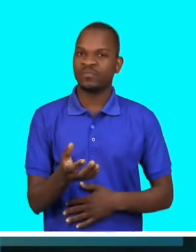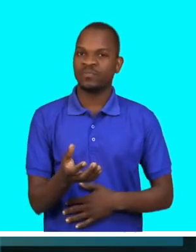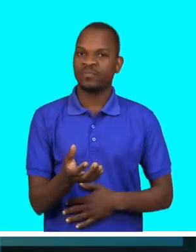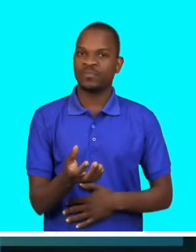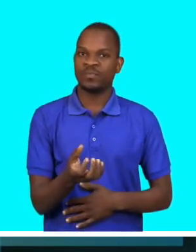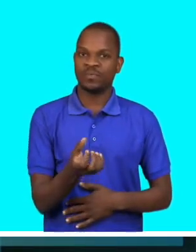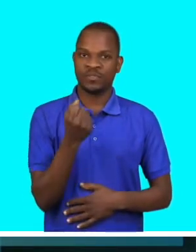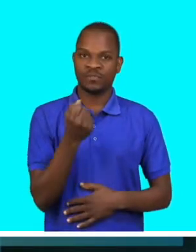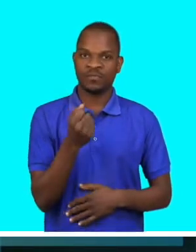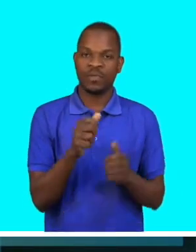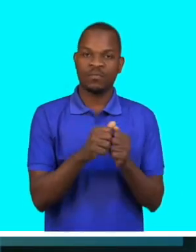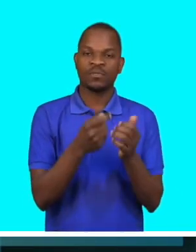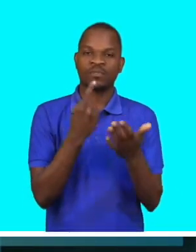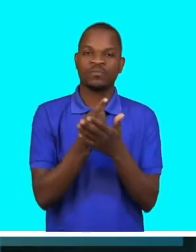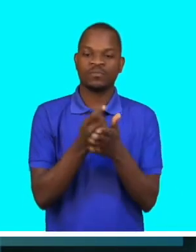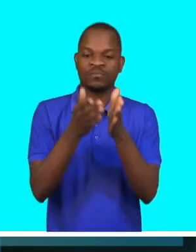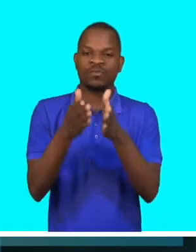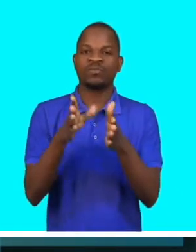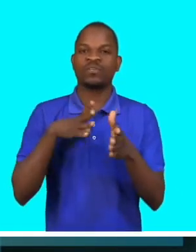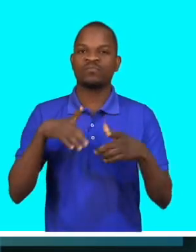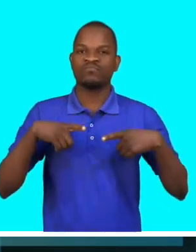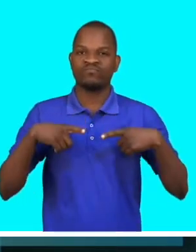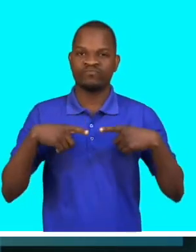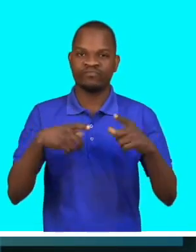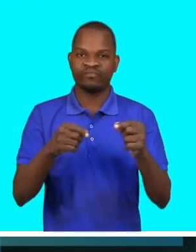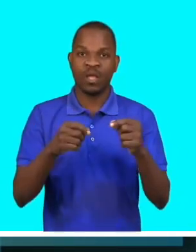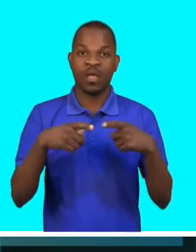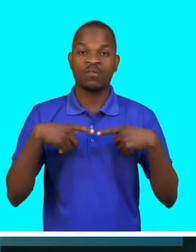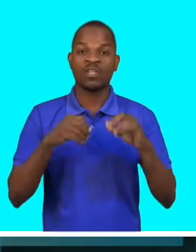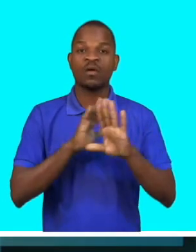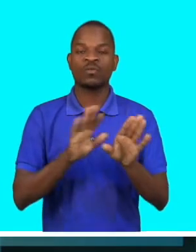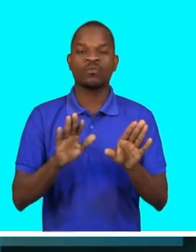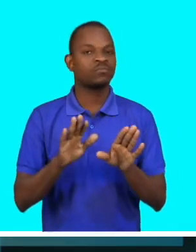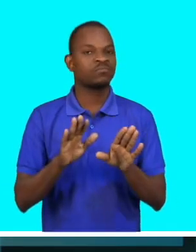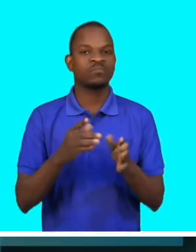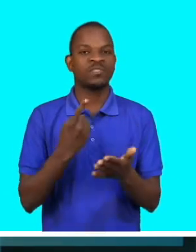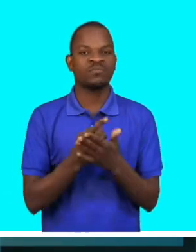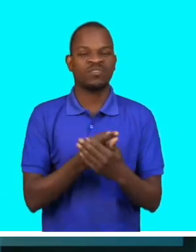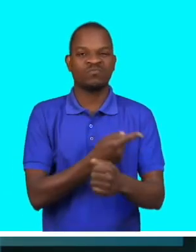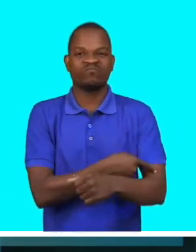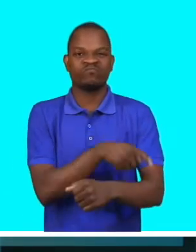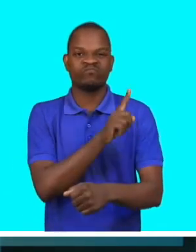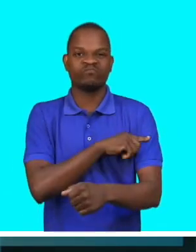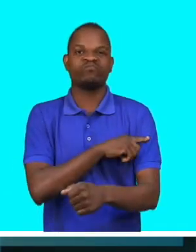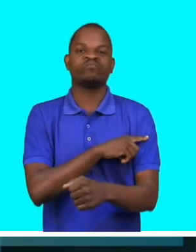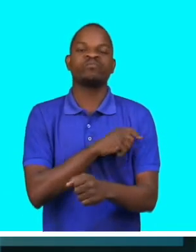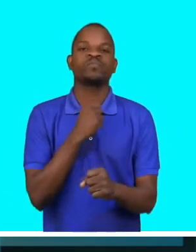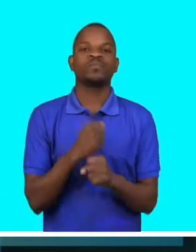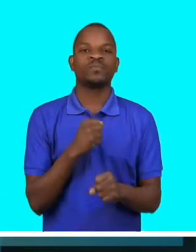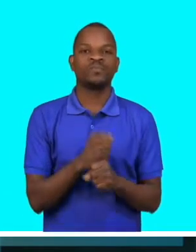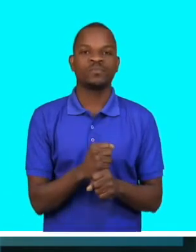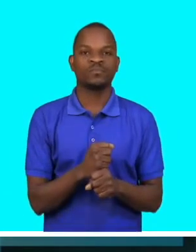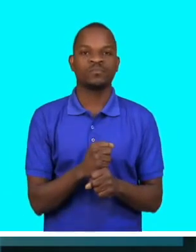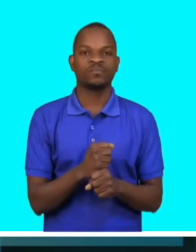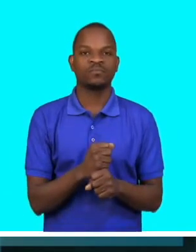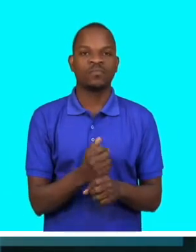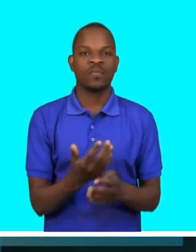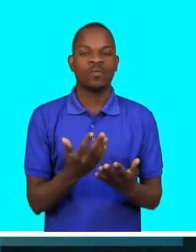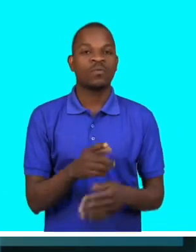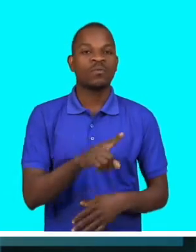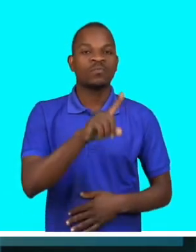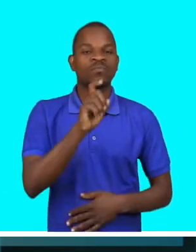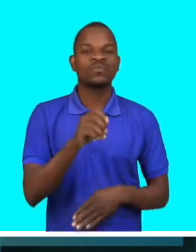que a pessoa tenha uma vontade, mas não faça-se com vontade. Tem que ter muita força para lutar. O que usou